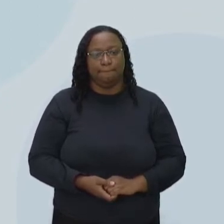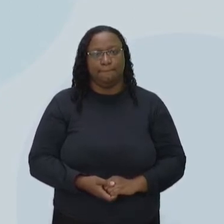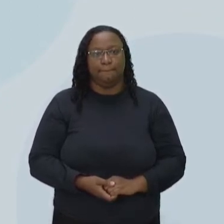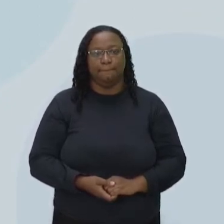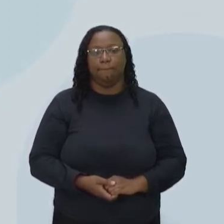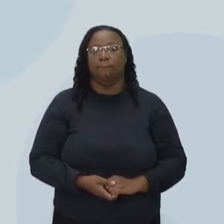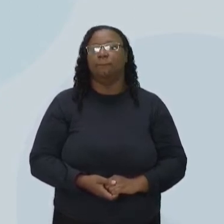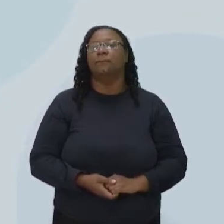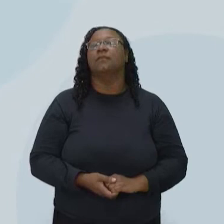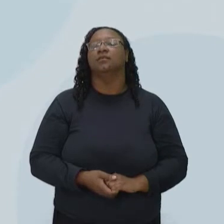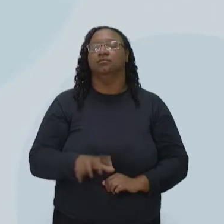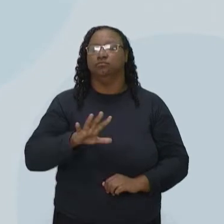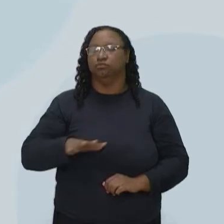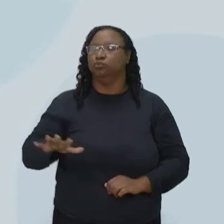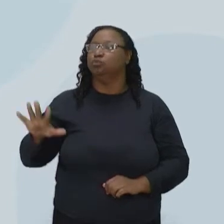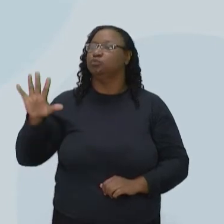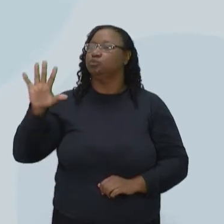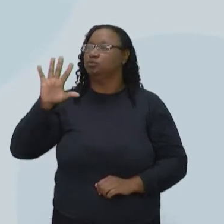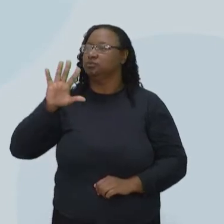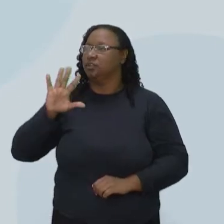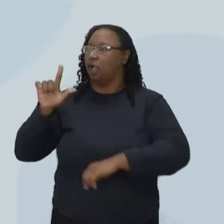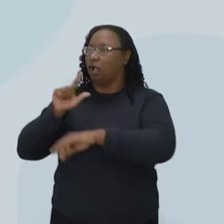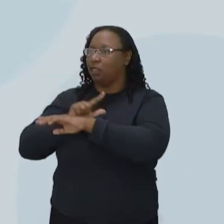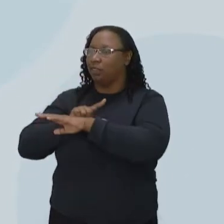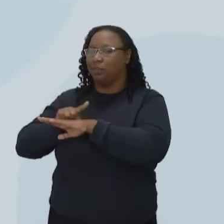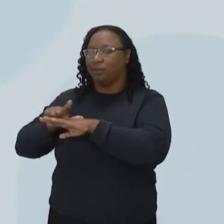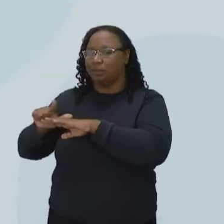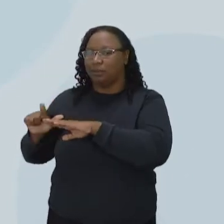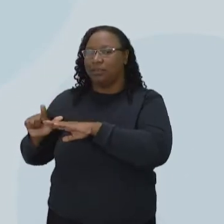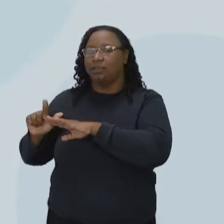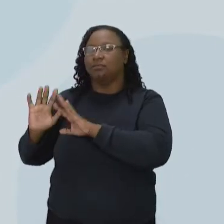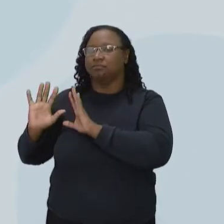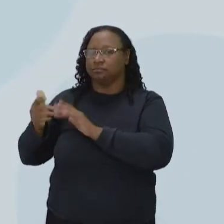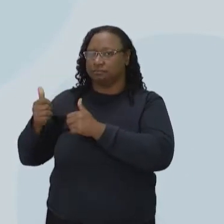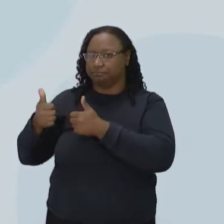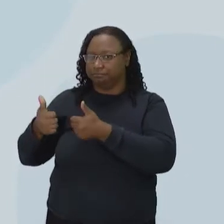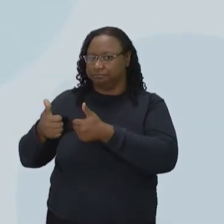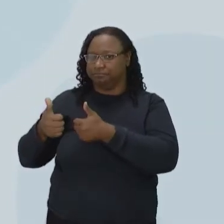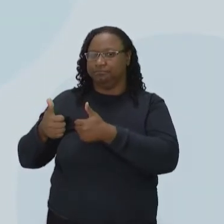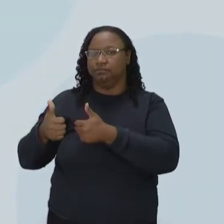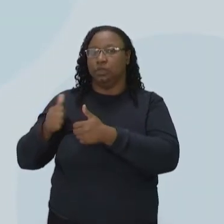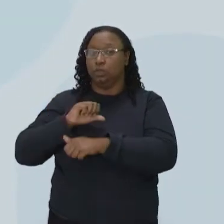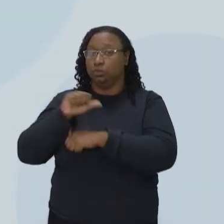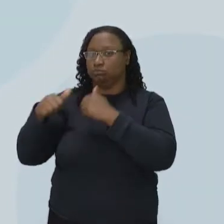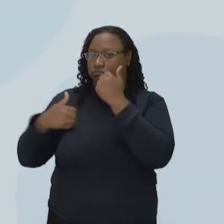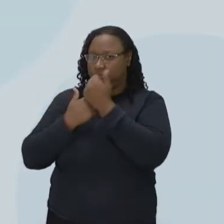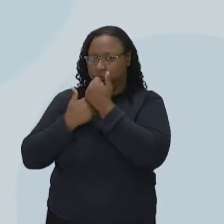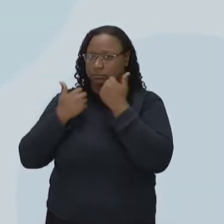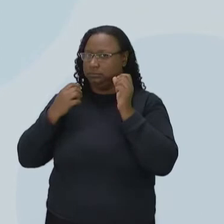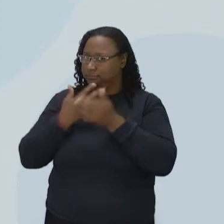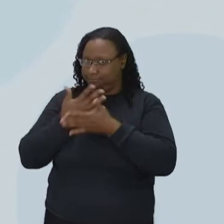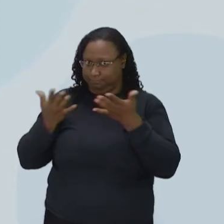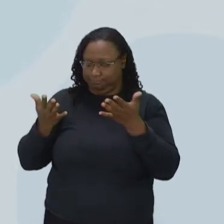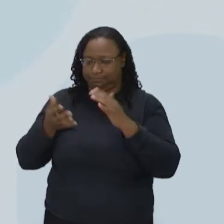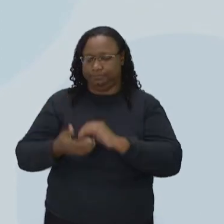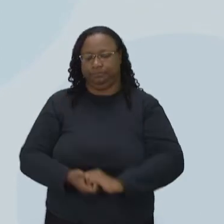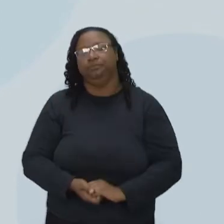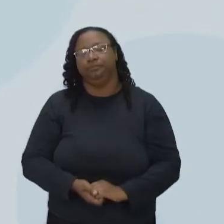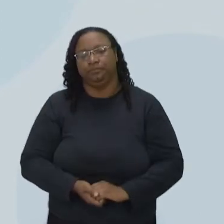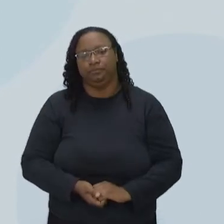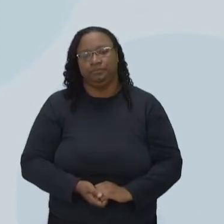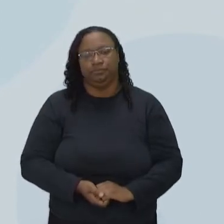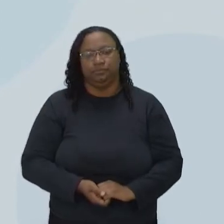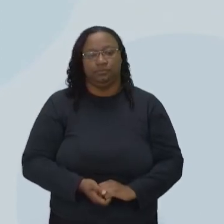já tenho aqui a minha área, já tenho aqui o valor. Vamos substituir, então. Vou fazer com